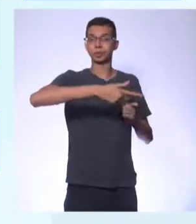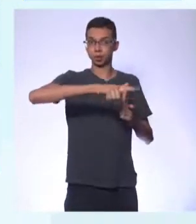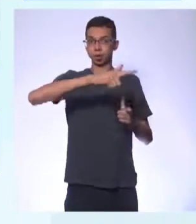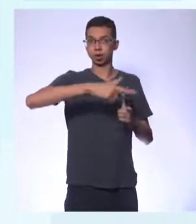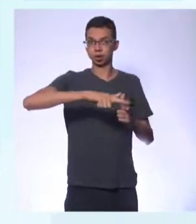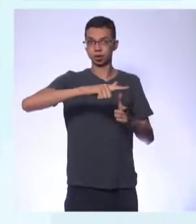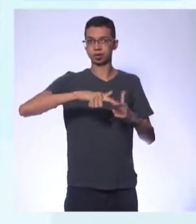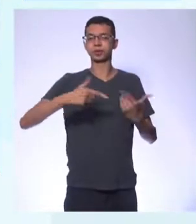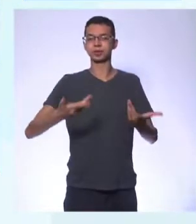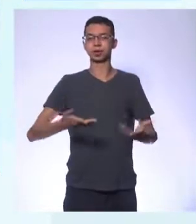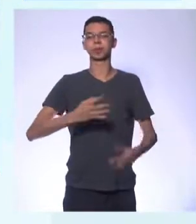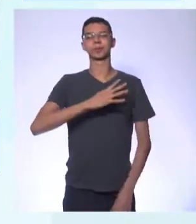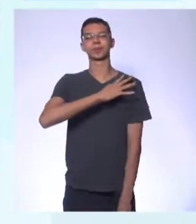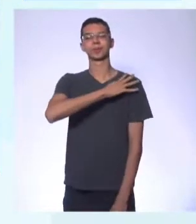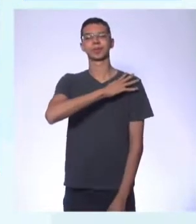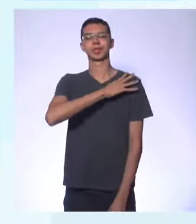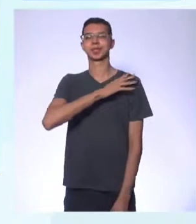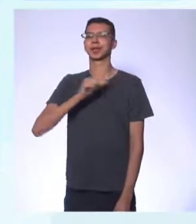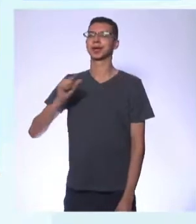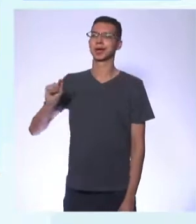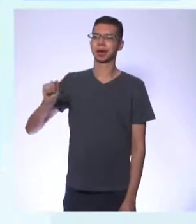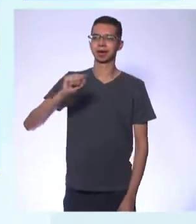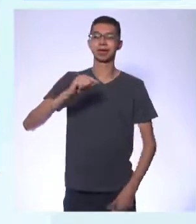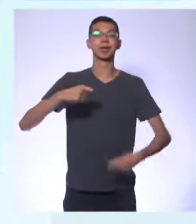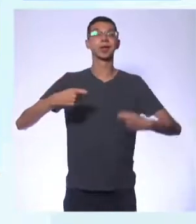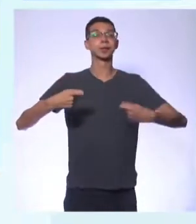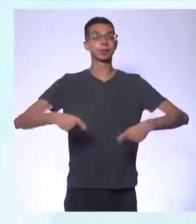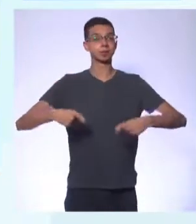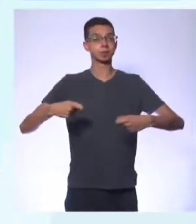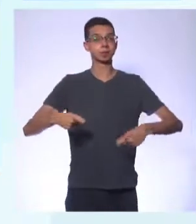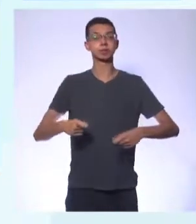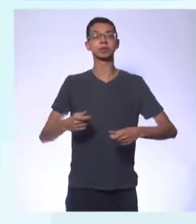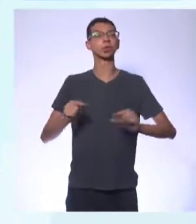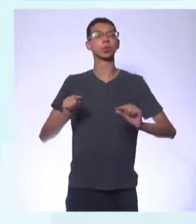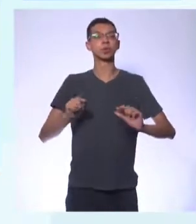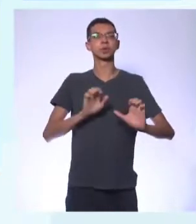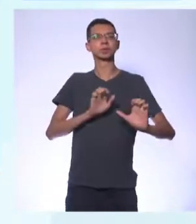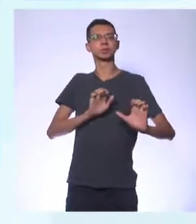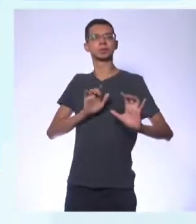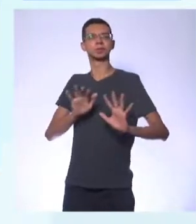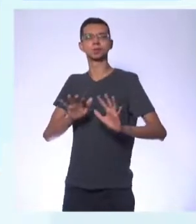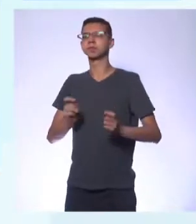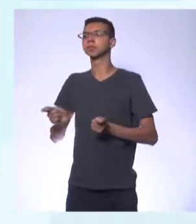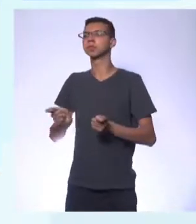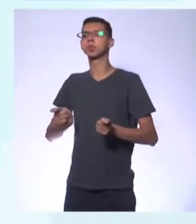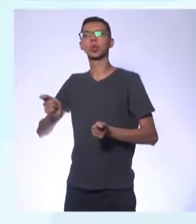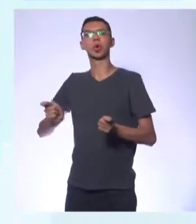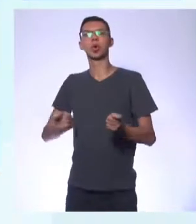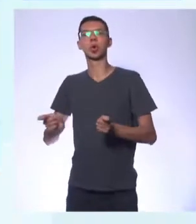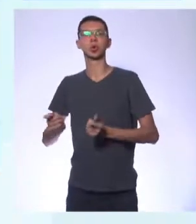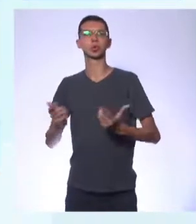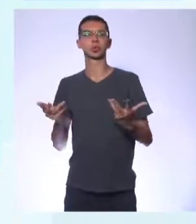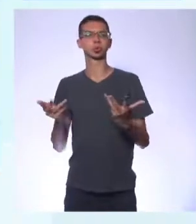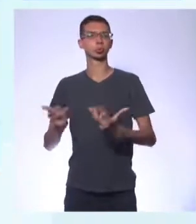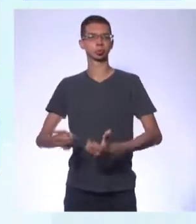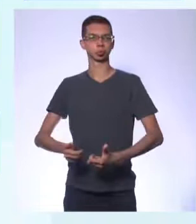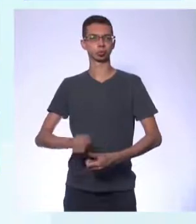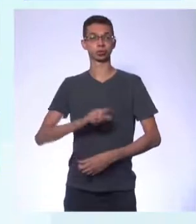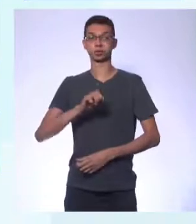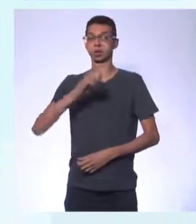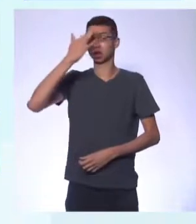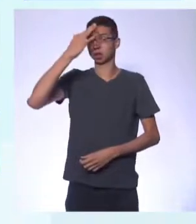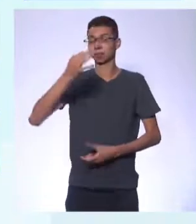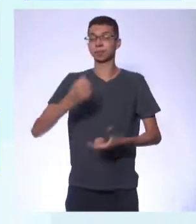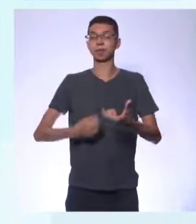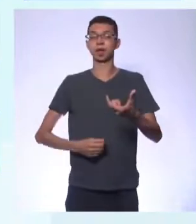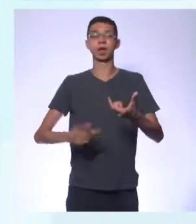cabem aos militares exercer uma intervenção de uma forma pragmática. Entendam como quiser esse pragmatismo